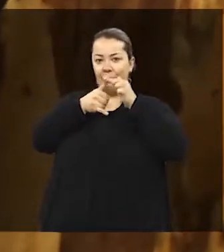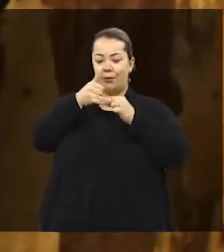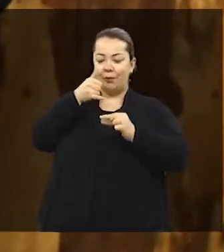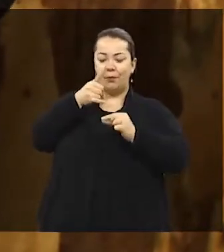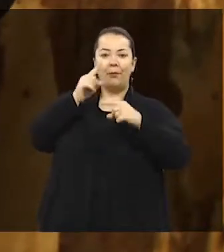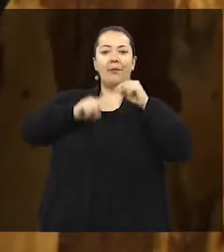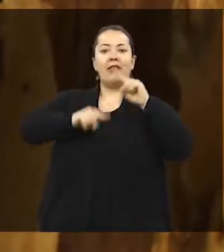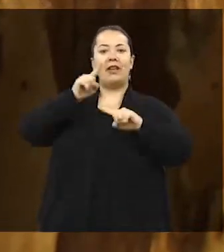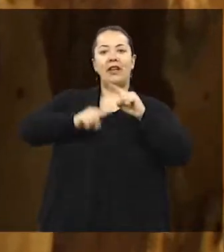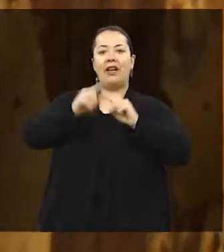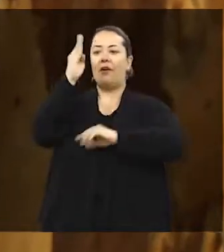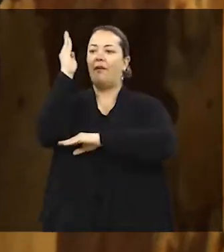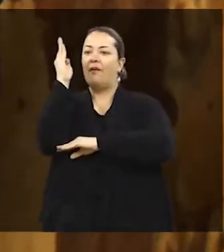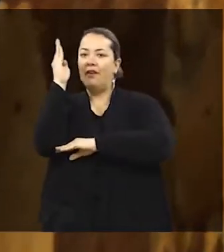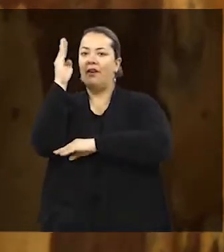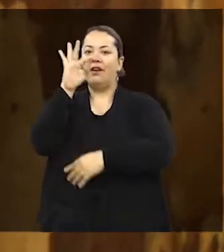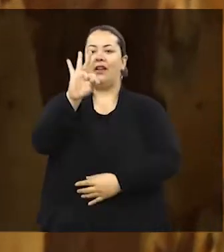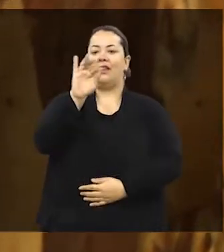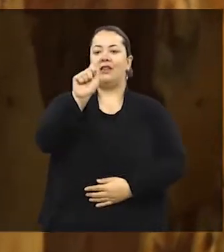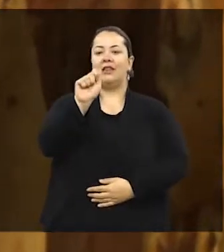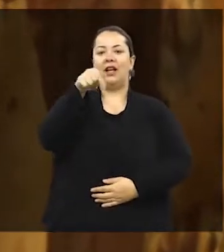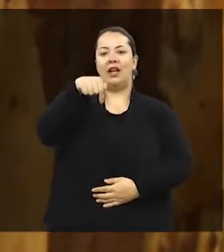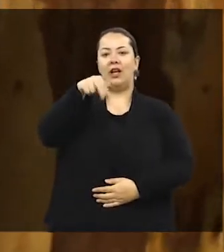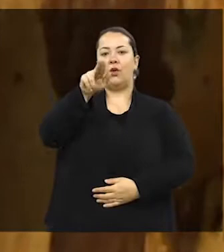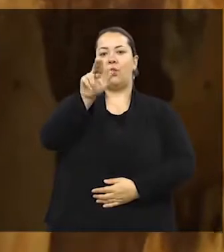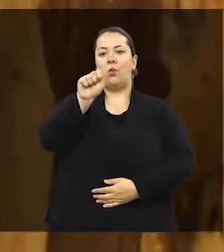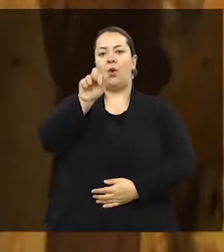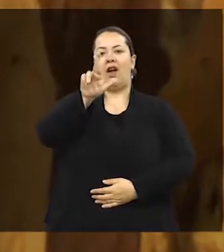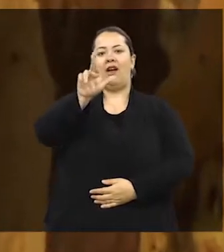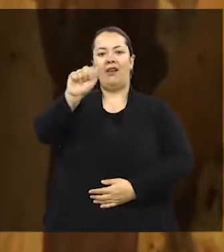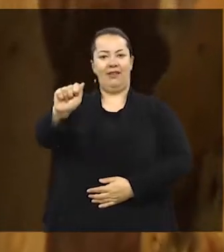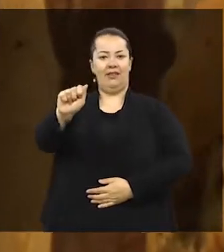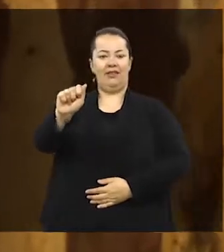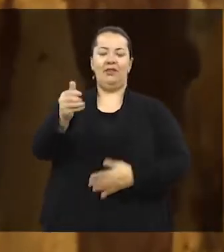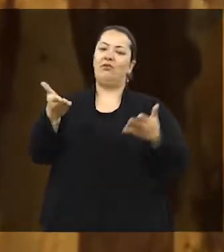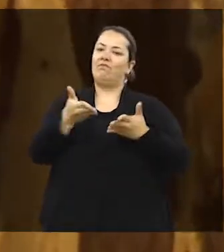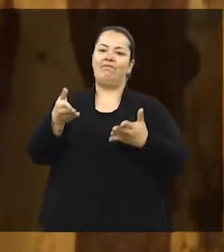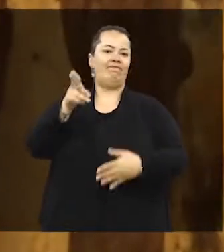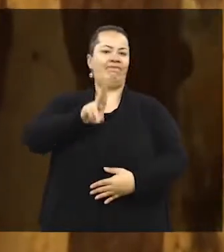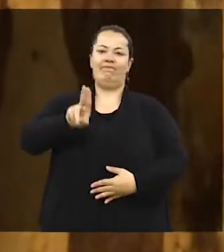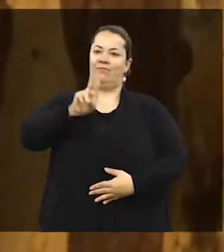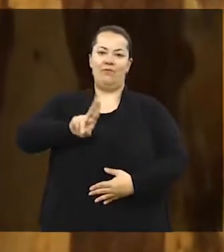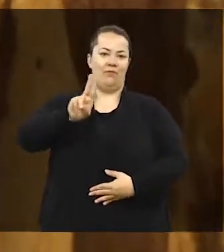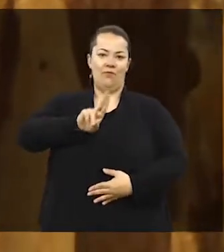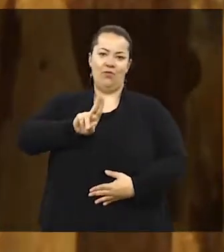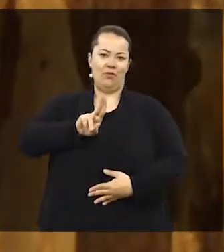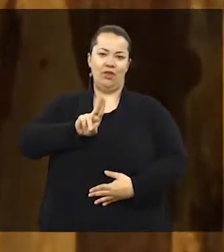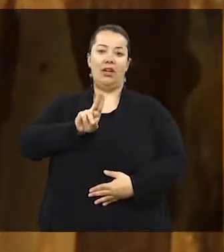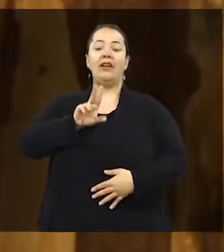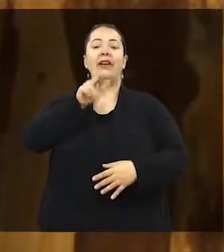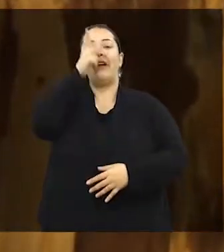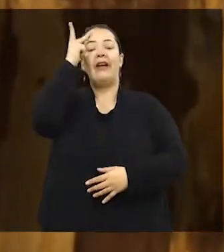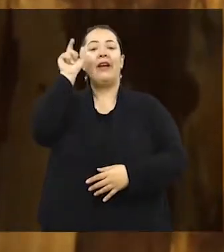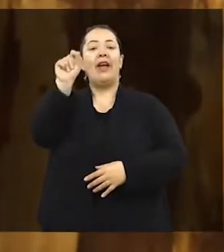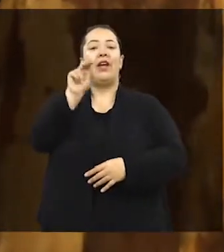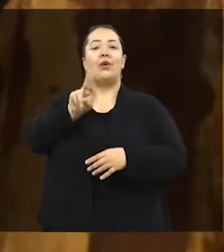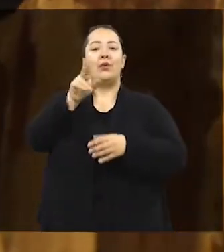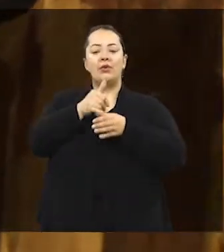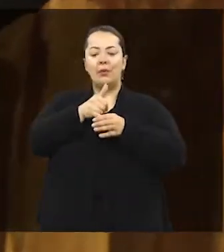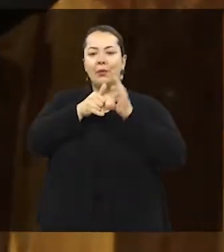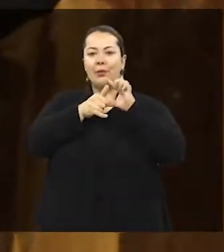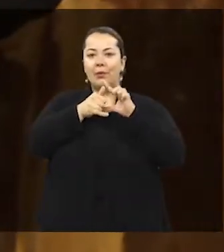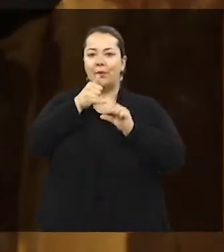a bomba era feita de taquara e ela se chamava taquapi. Hoje em dia, ela não é mais